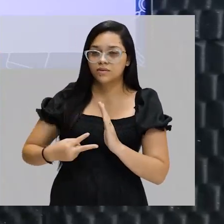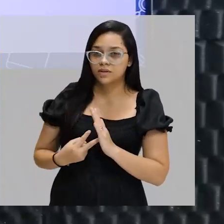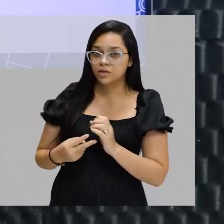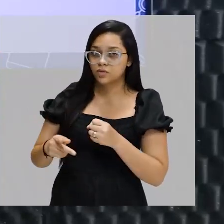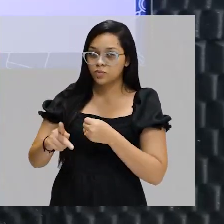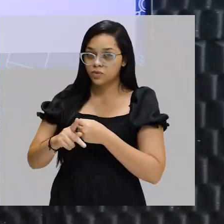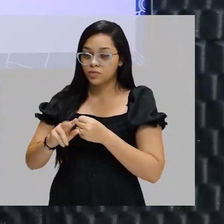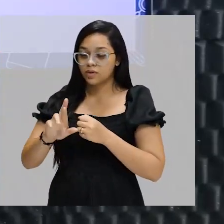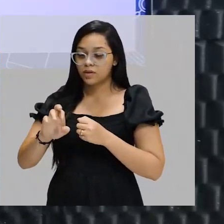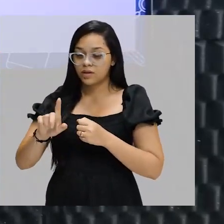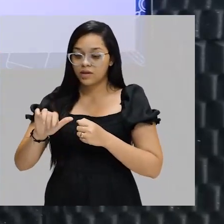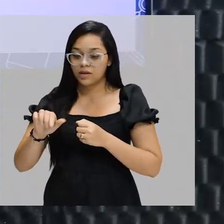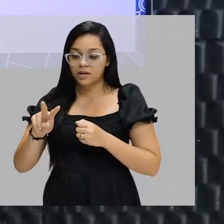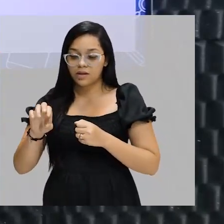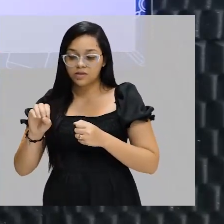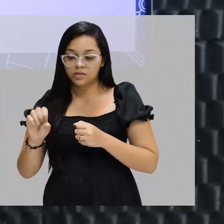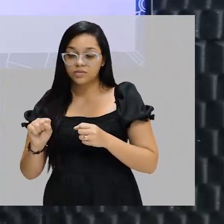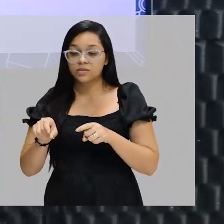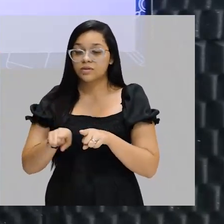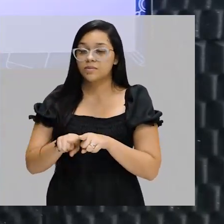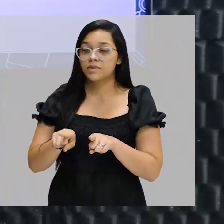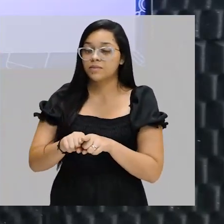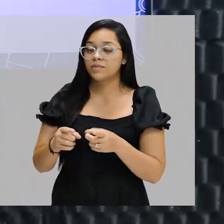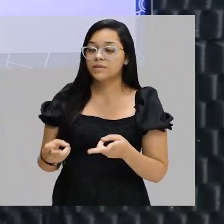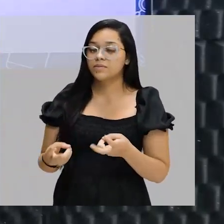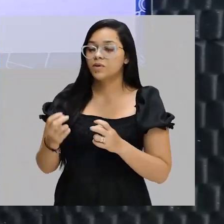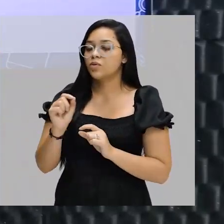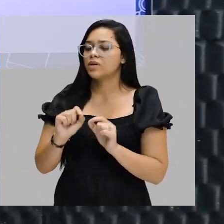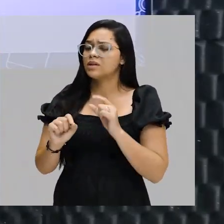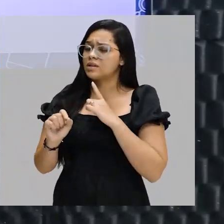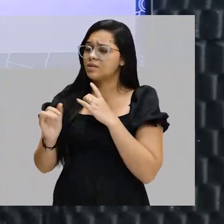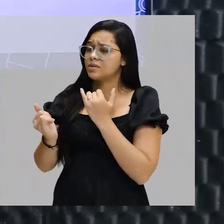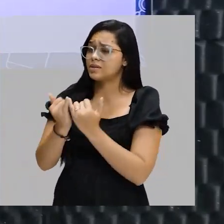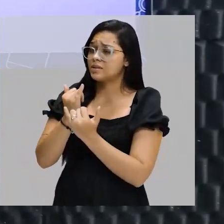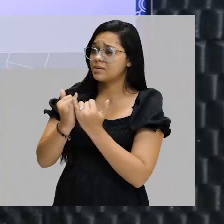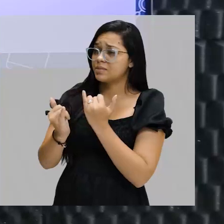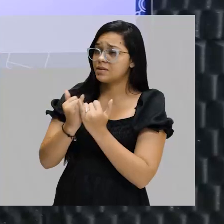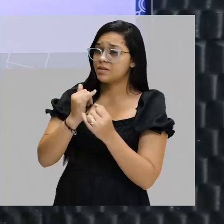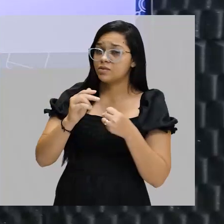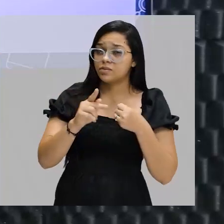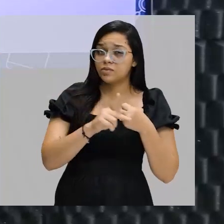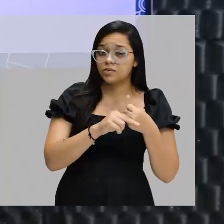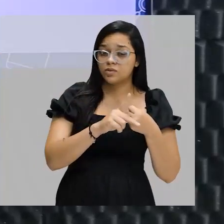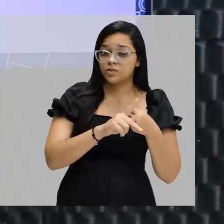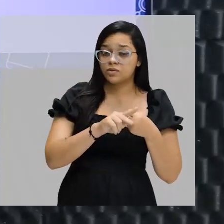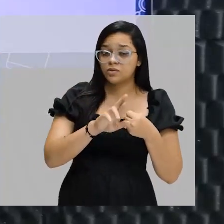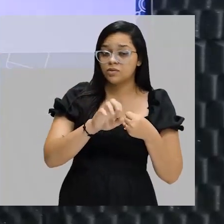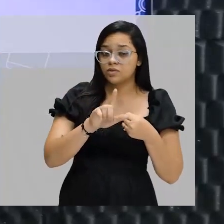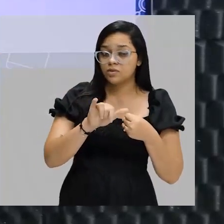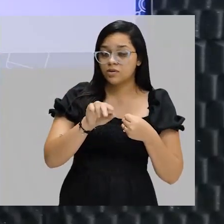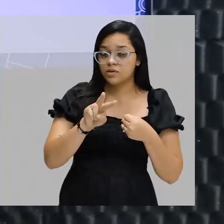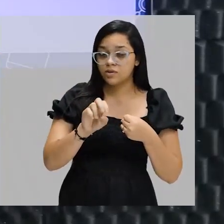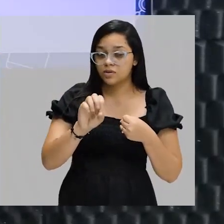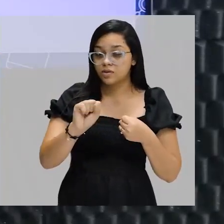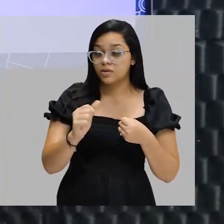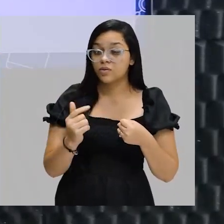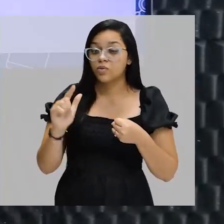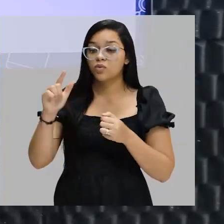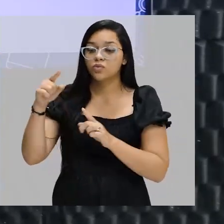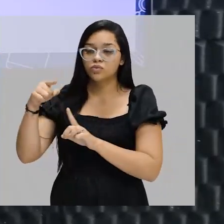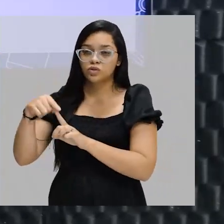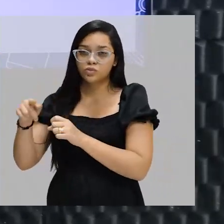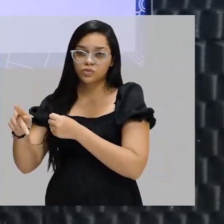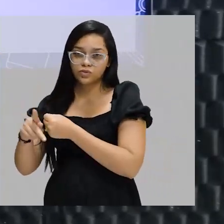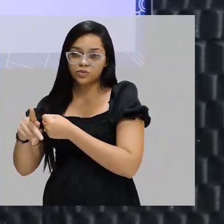pronomes relativos, e vocês vão perceber que existe uma semelhança entre os pronomes relativos e um outro tipo de